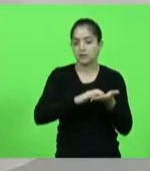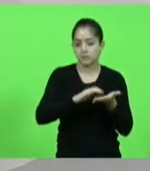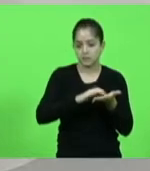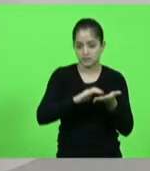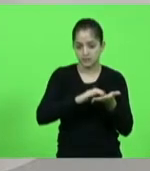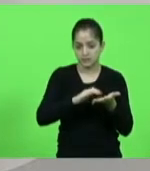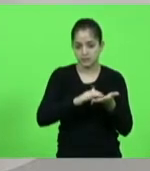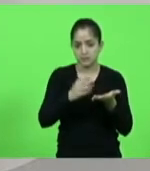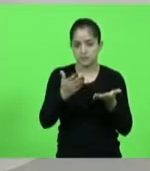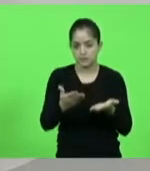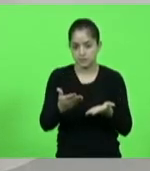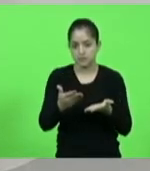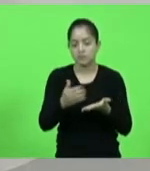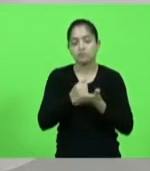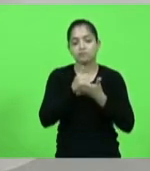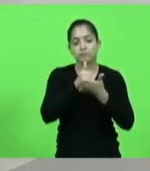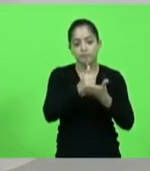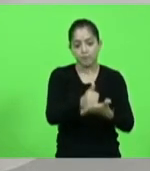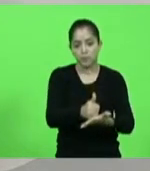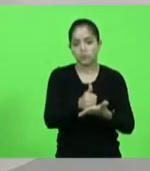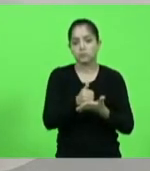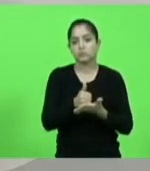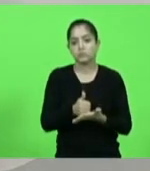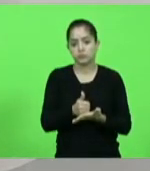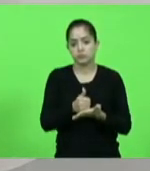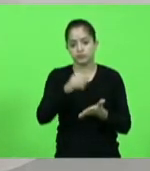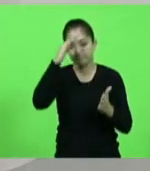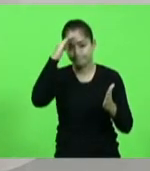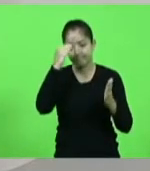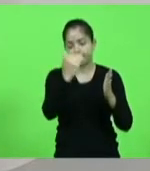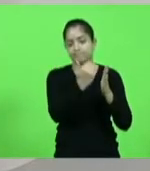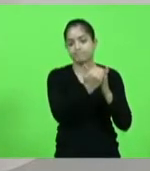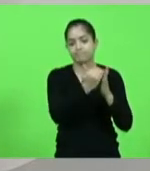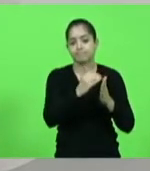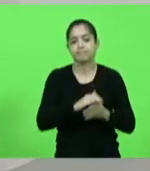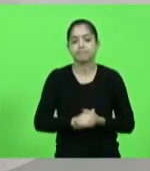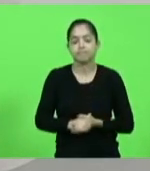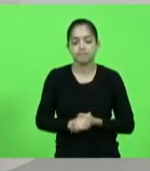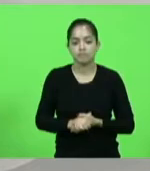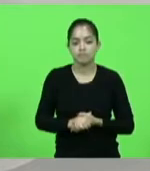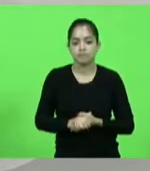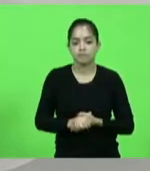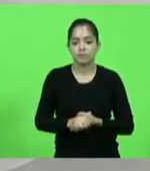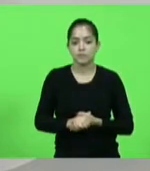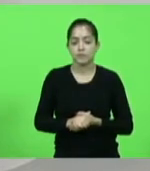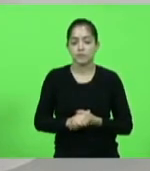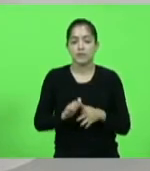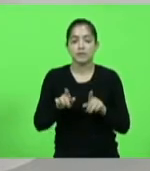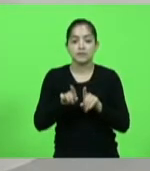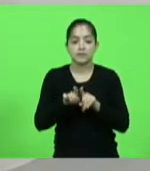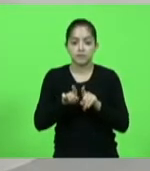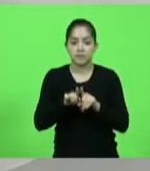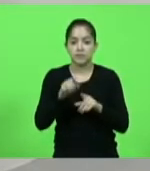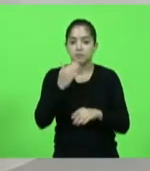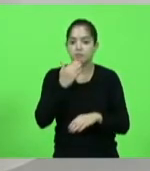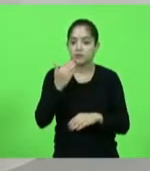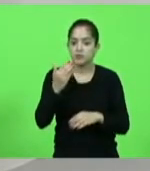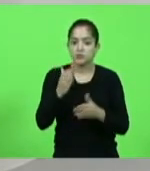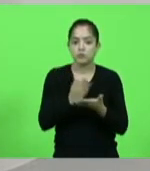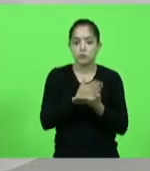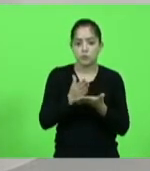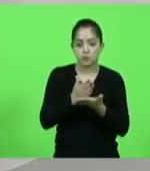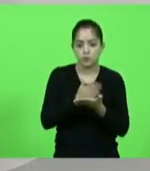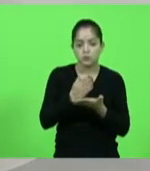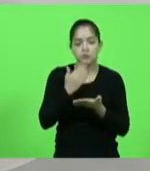André pelo seu posicionamento firme no cumprimento dessa lei. Tenho aqui também alguns pedidos, alguns